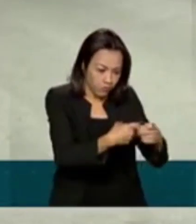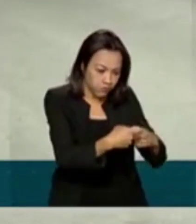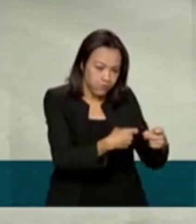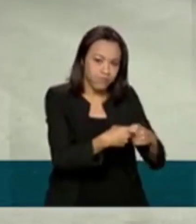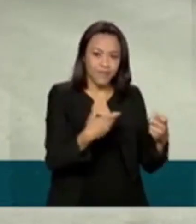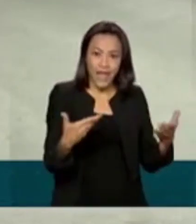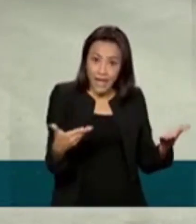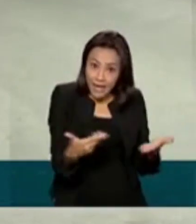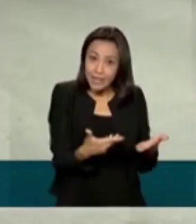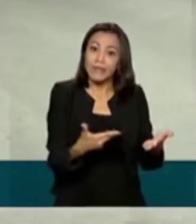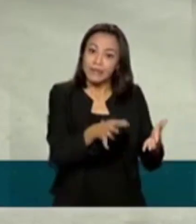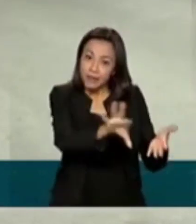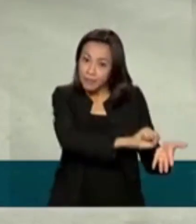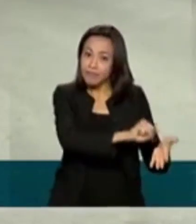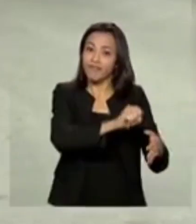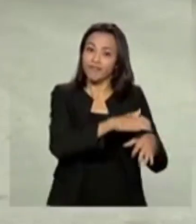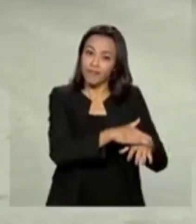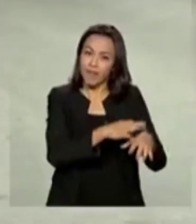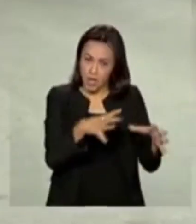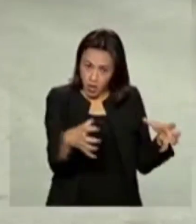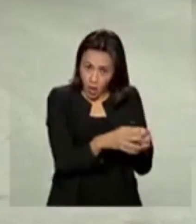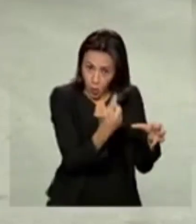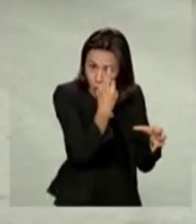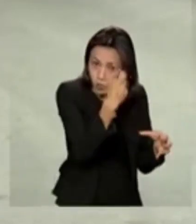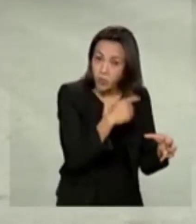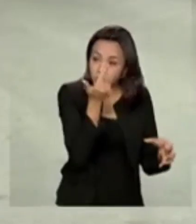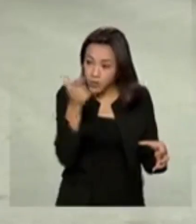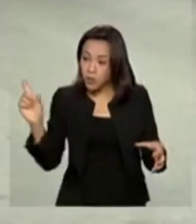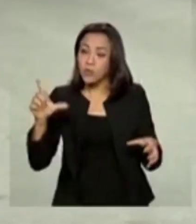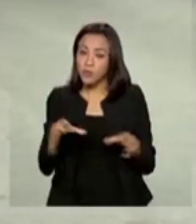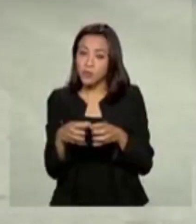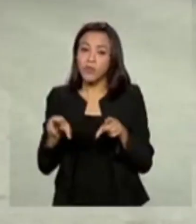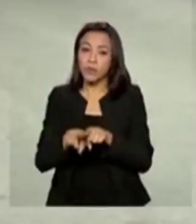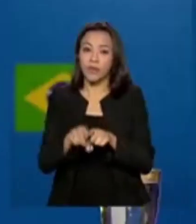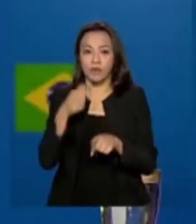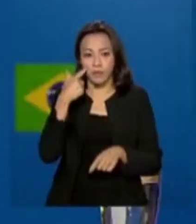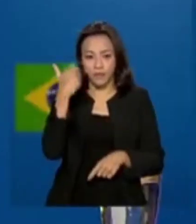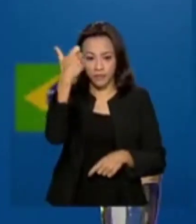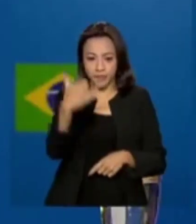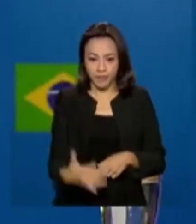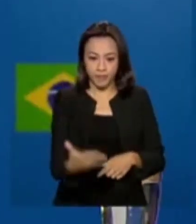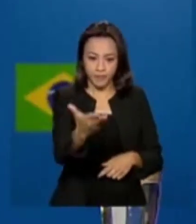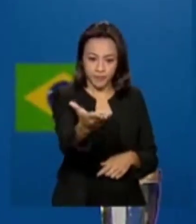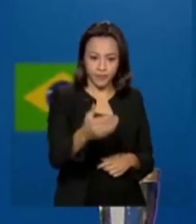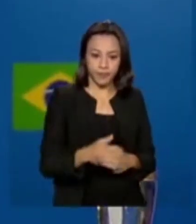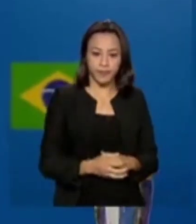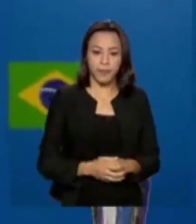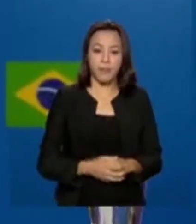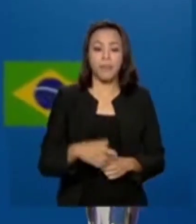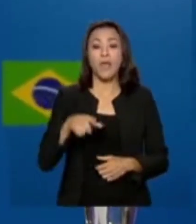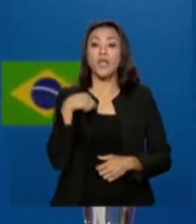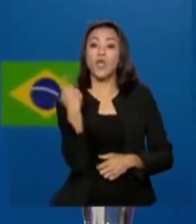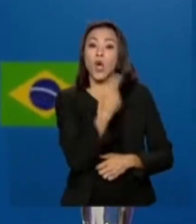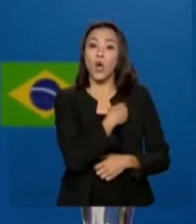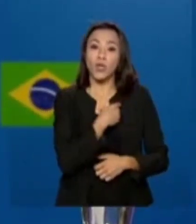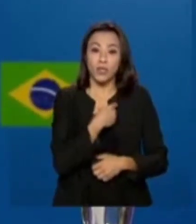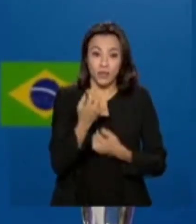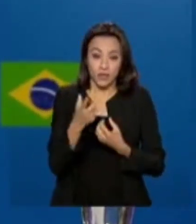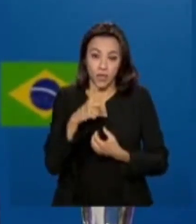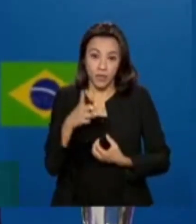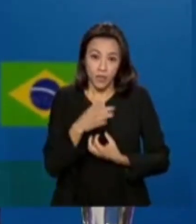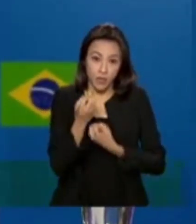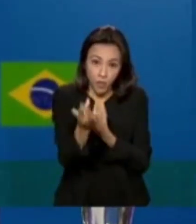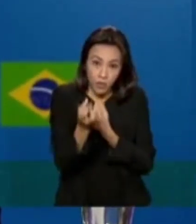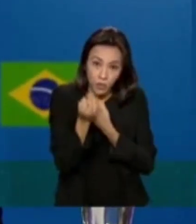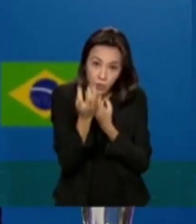contrair a doença. Vamos ouvir o secretário de Vigilância em Saúde. O dado epidemiológico que nós temos hoje em